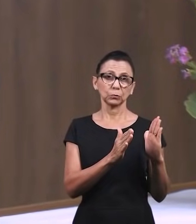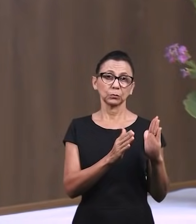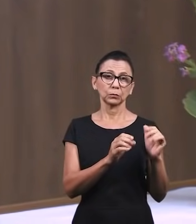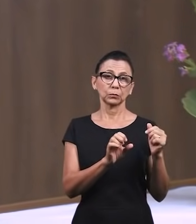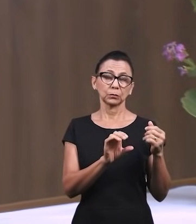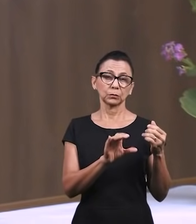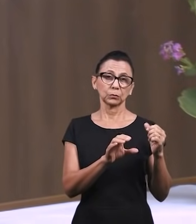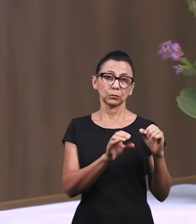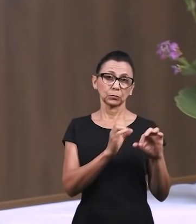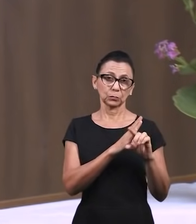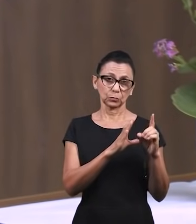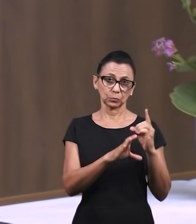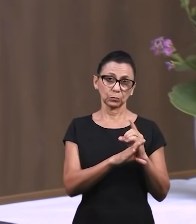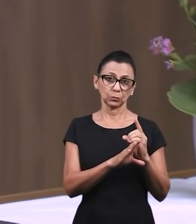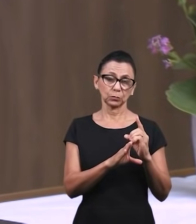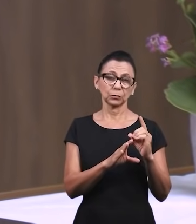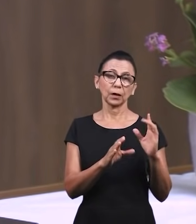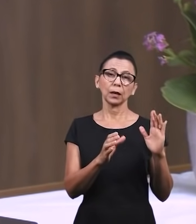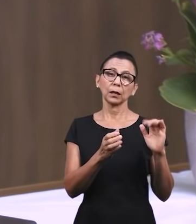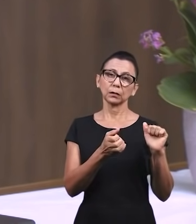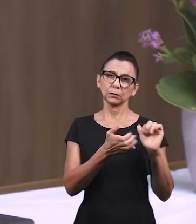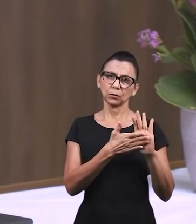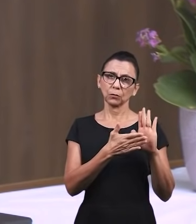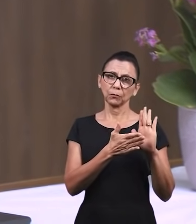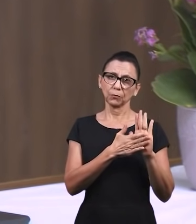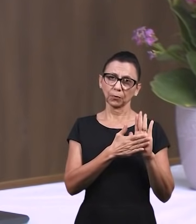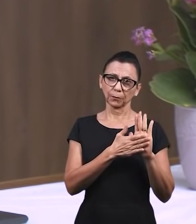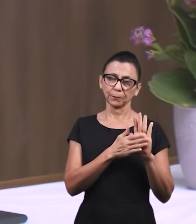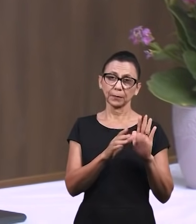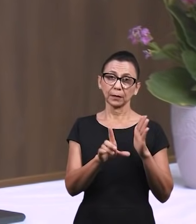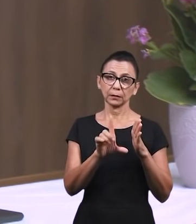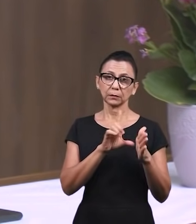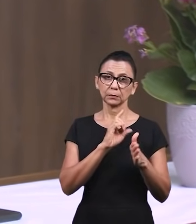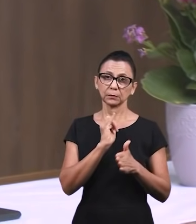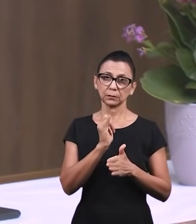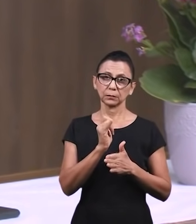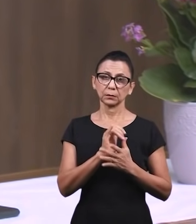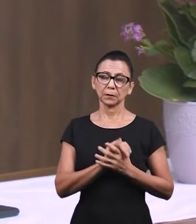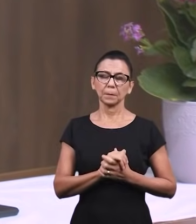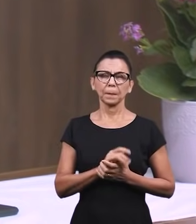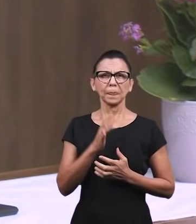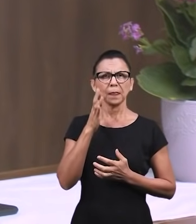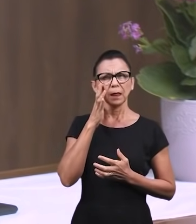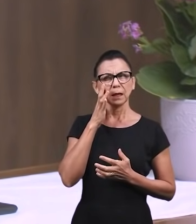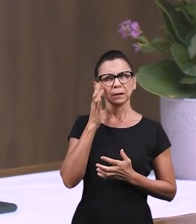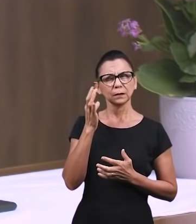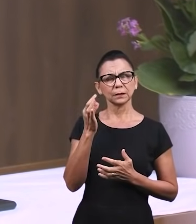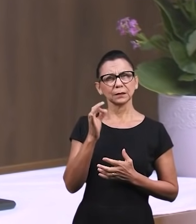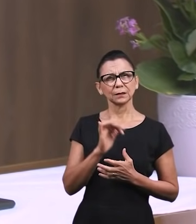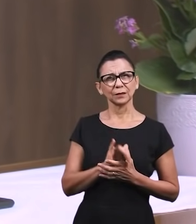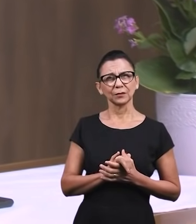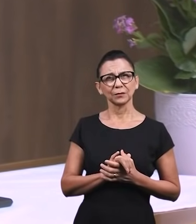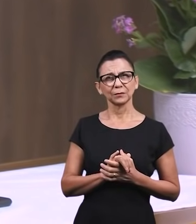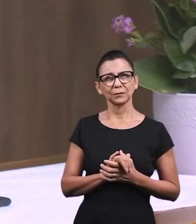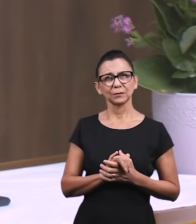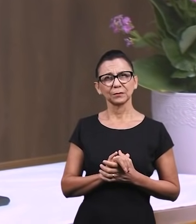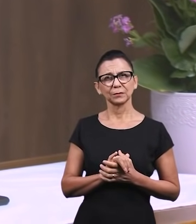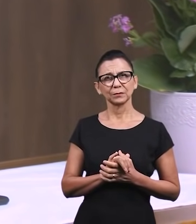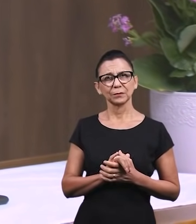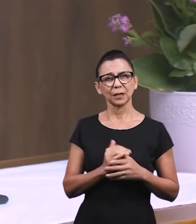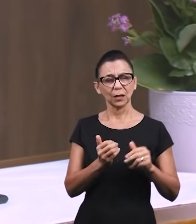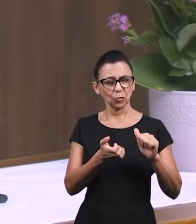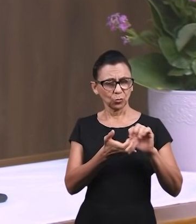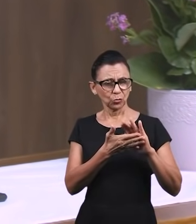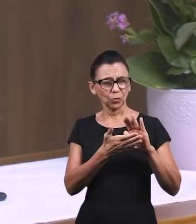nós louvamos a Deus. Vamos fazer isso agora. Mas antes, eu quero te dizer uma coisa. Esteja atento à